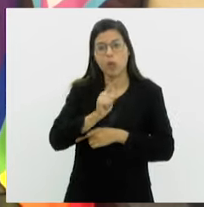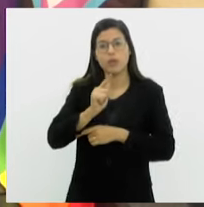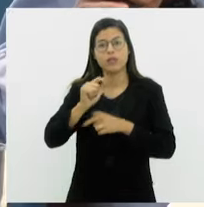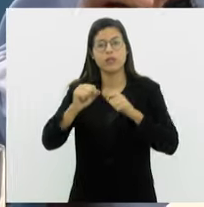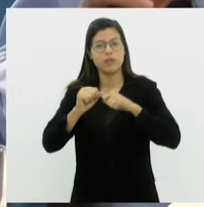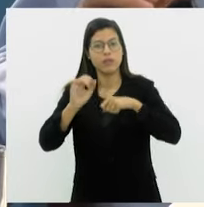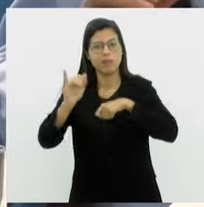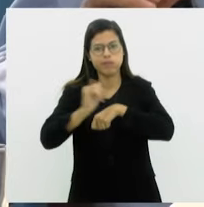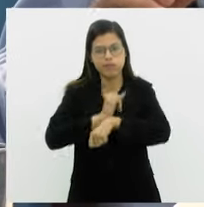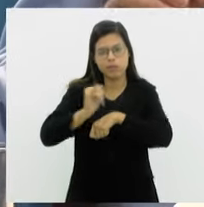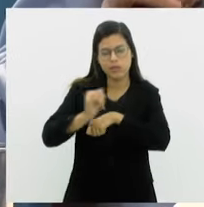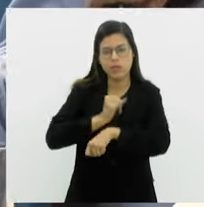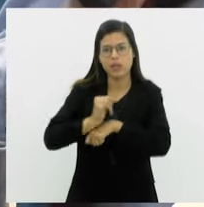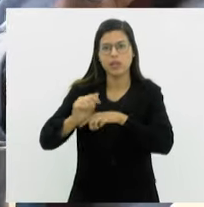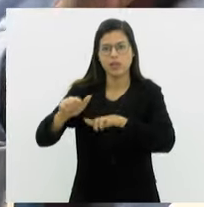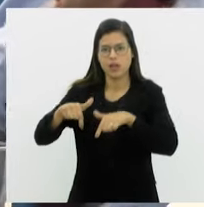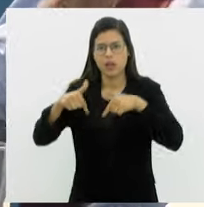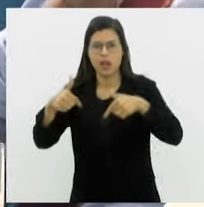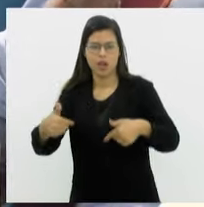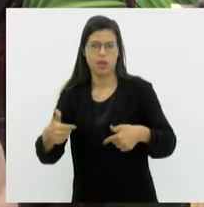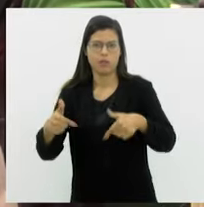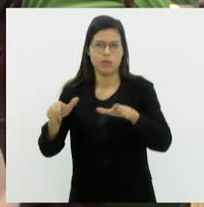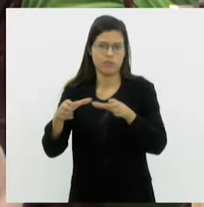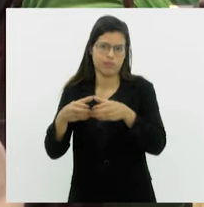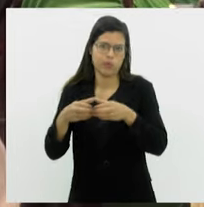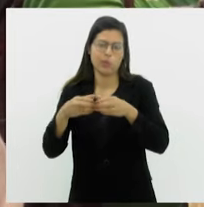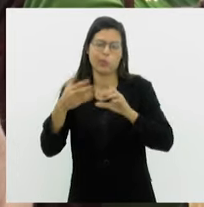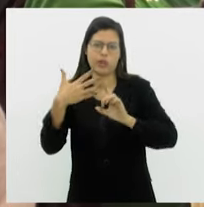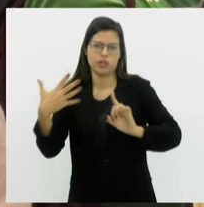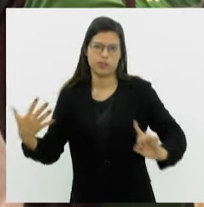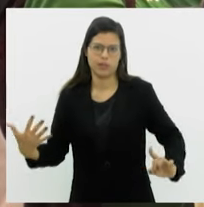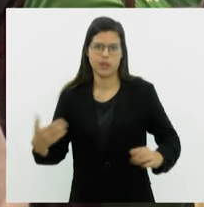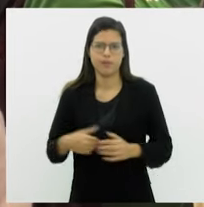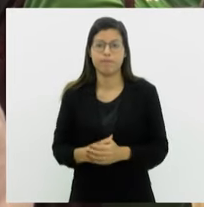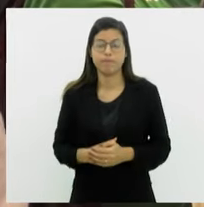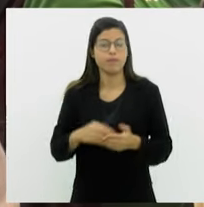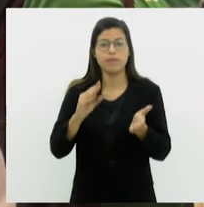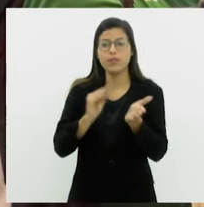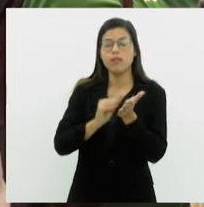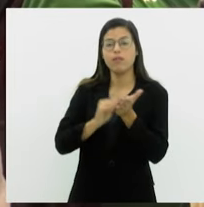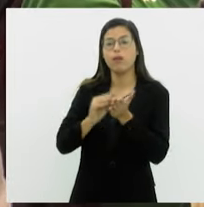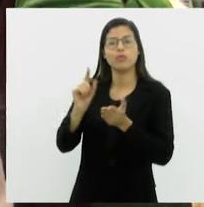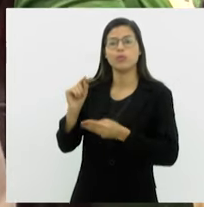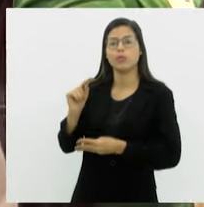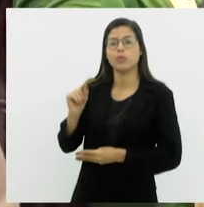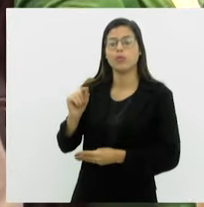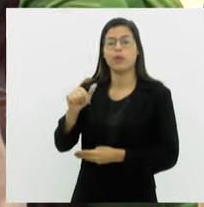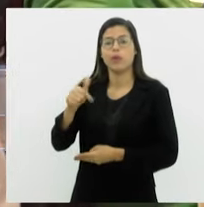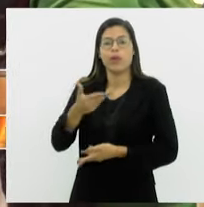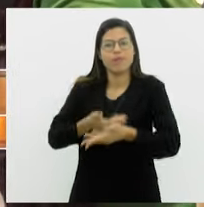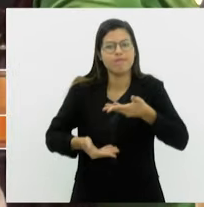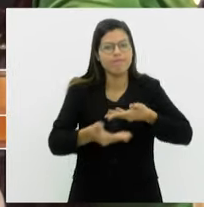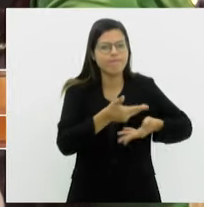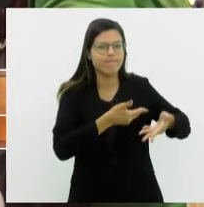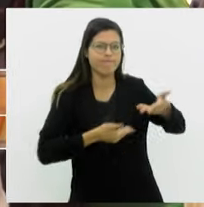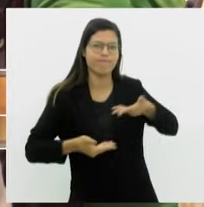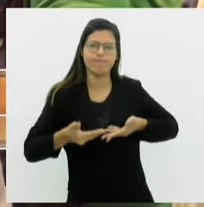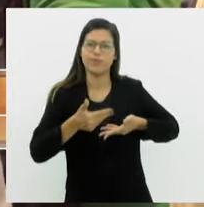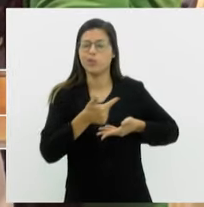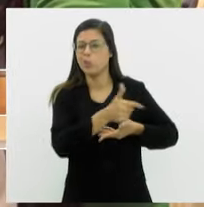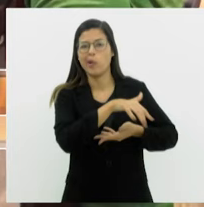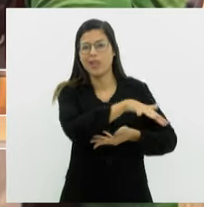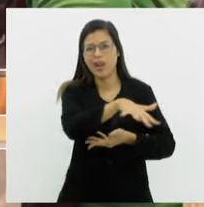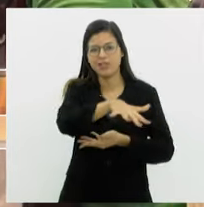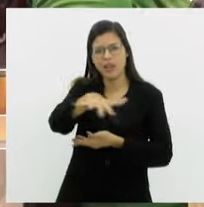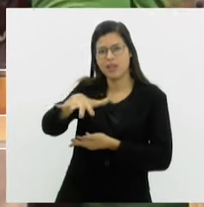estratégias mais efetivas em prol da comunidade. Ainda falta o quê? Uma interlocução de diversas outras